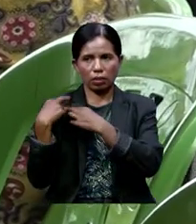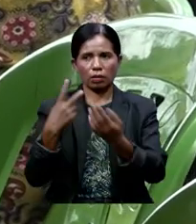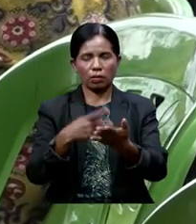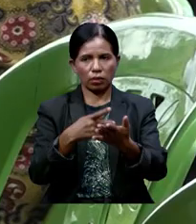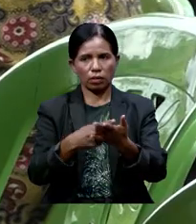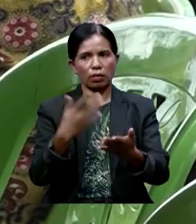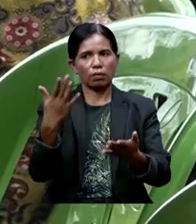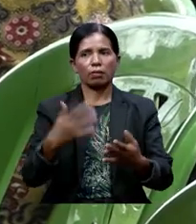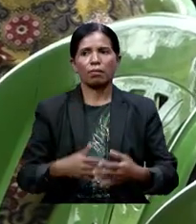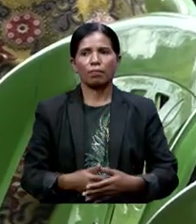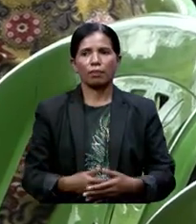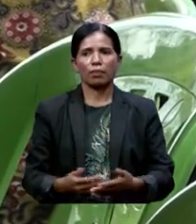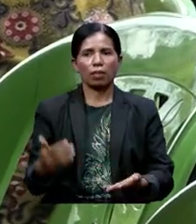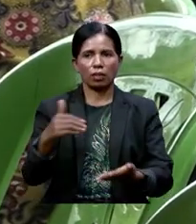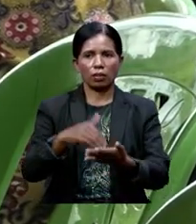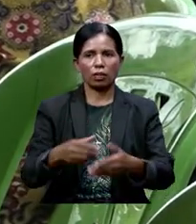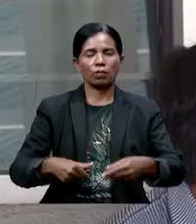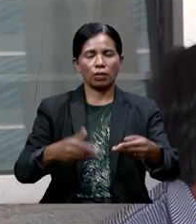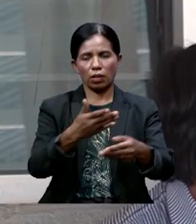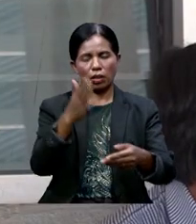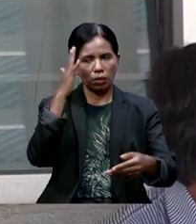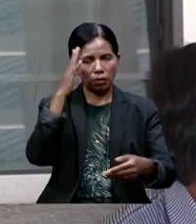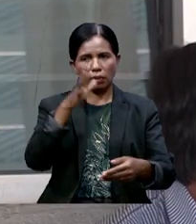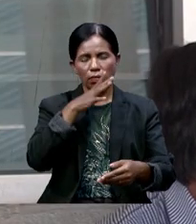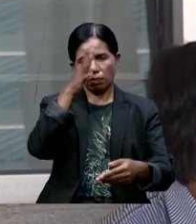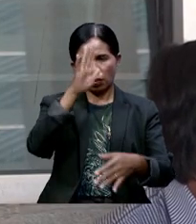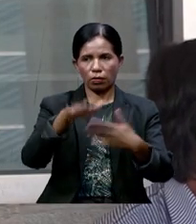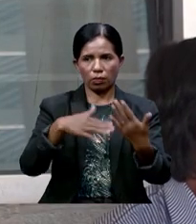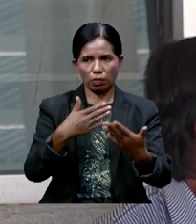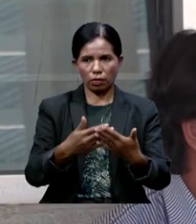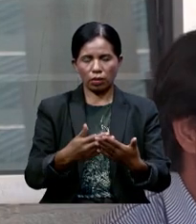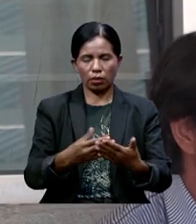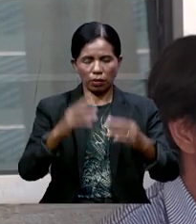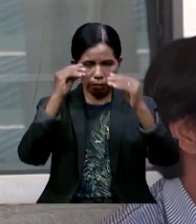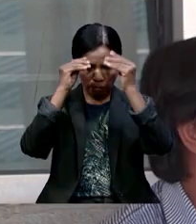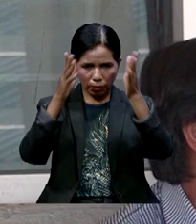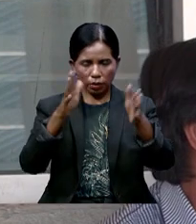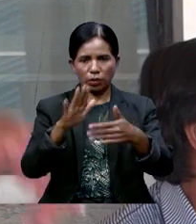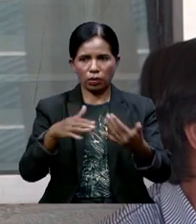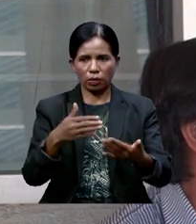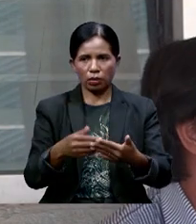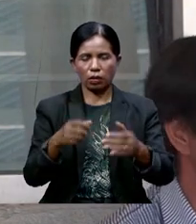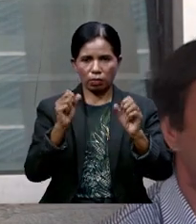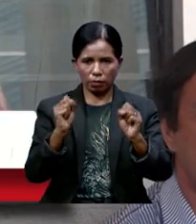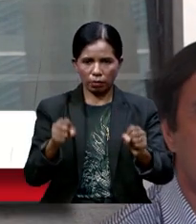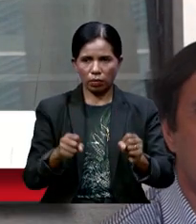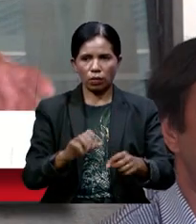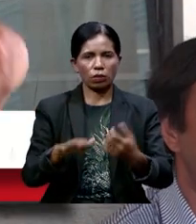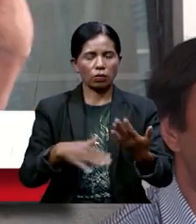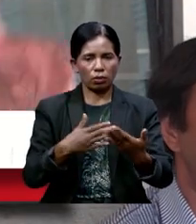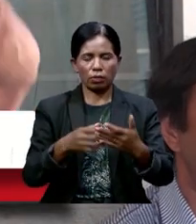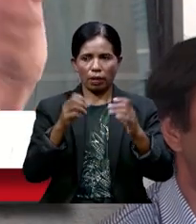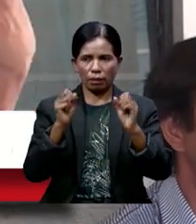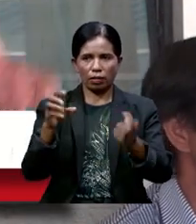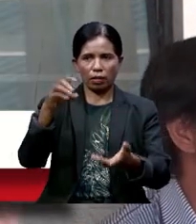refere. Na verdade, está na Rolim, informando em Baína Nama Sira, Professor Sira. Para ter um roto,